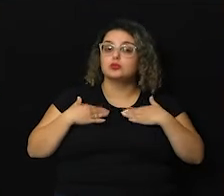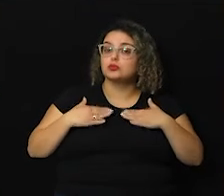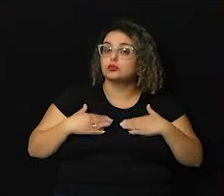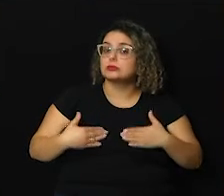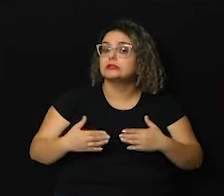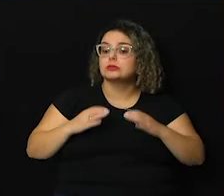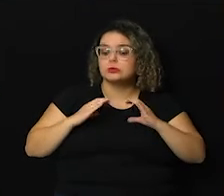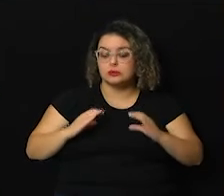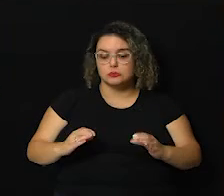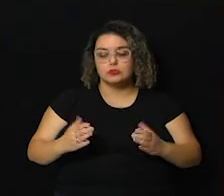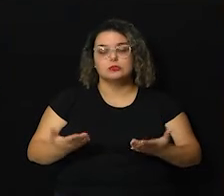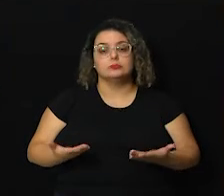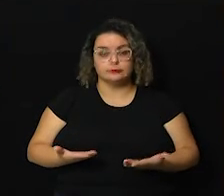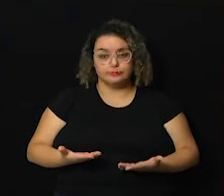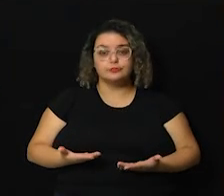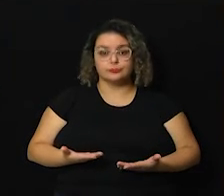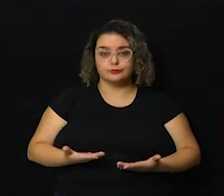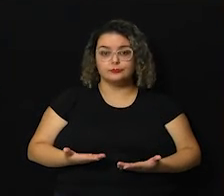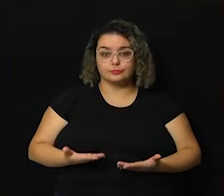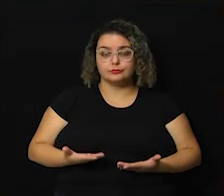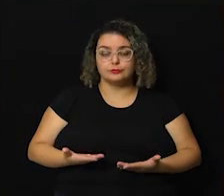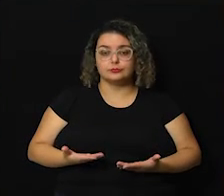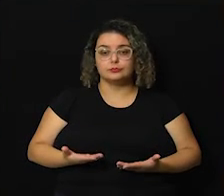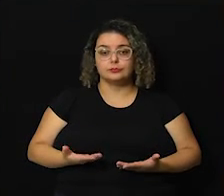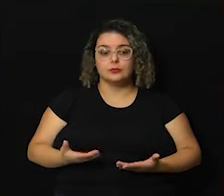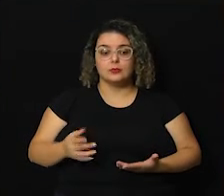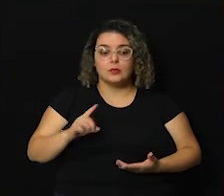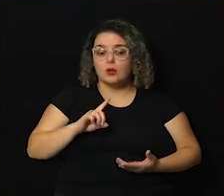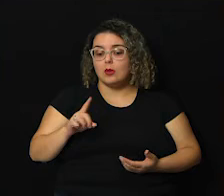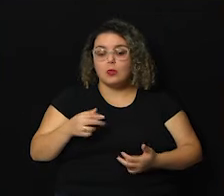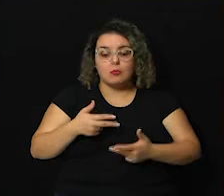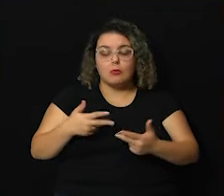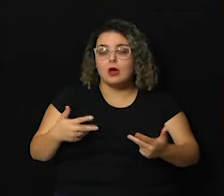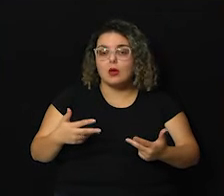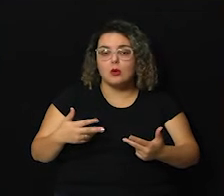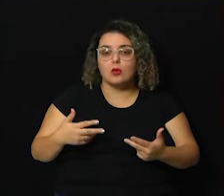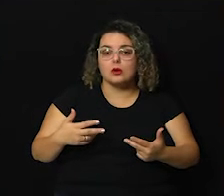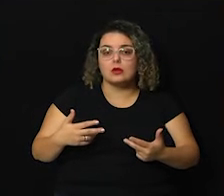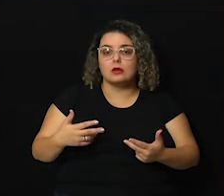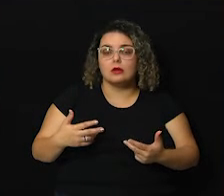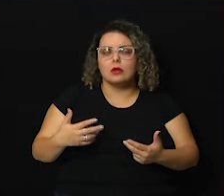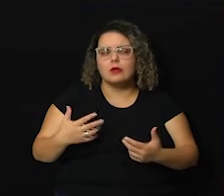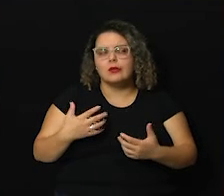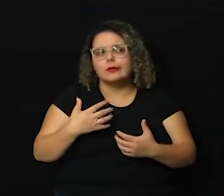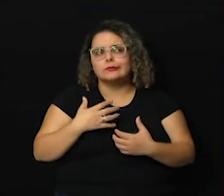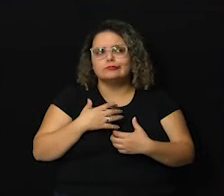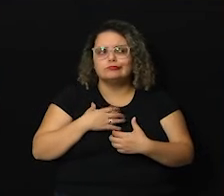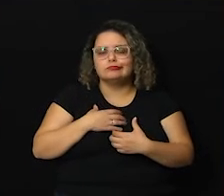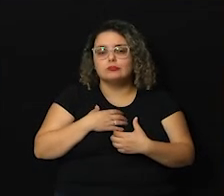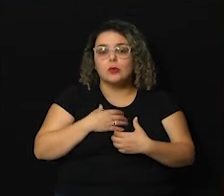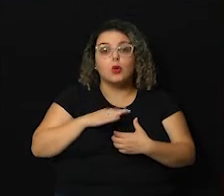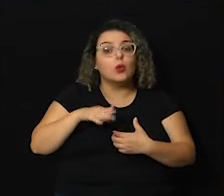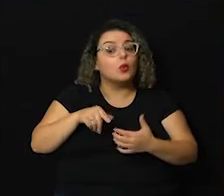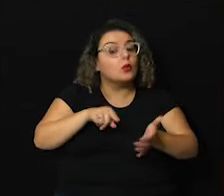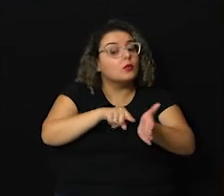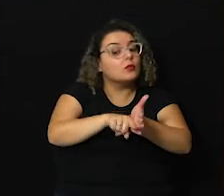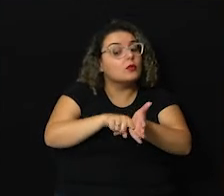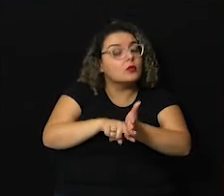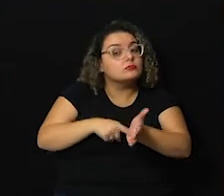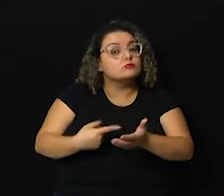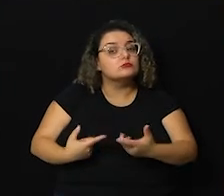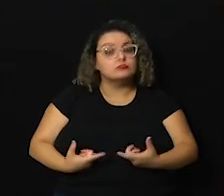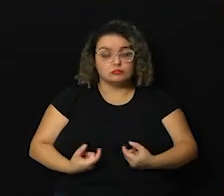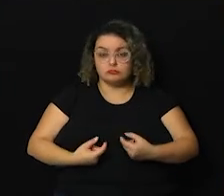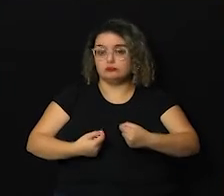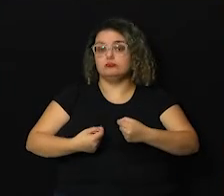comportamento, na sua doença. Não é uma coisa que é totalmente assintomática. Quando você investiga um paciente que tem um